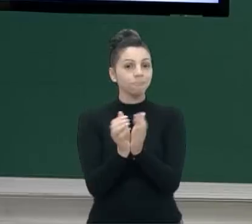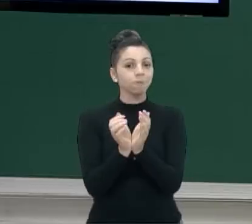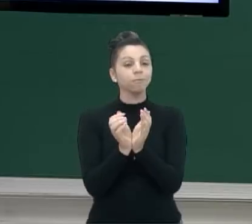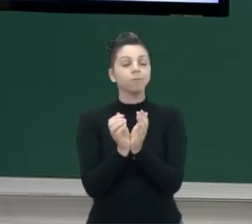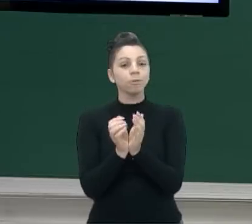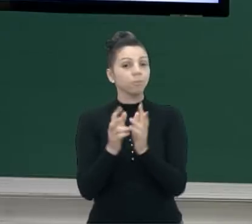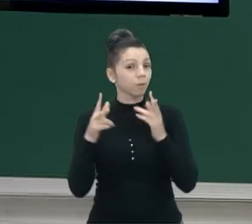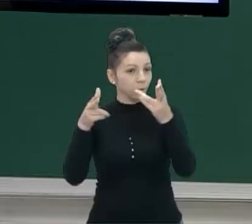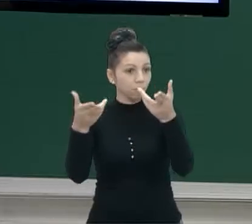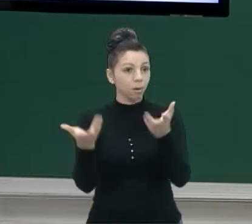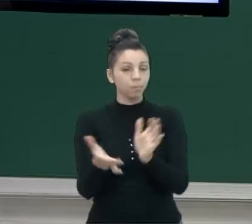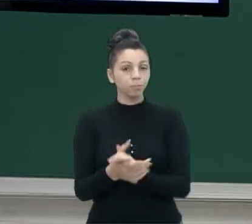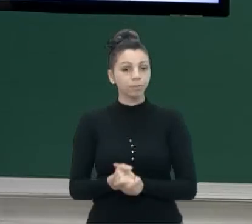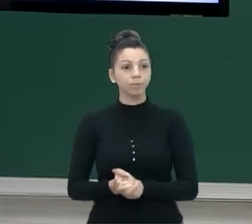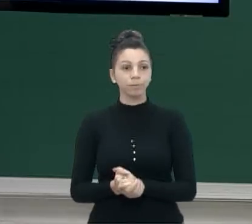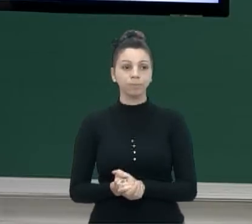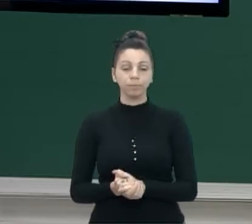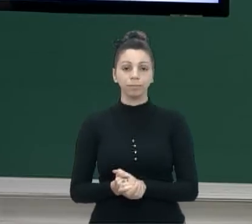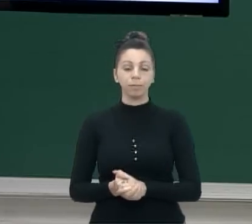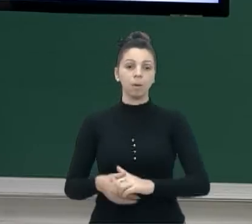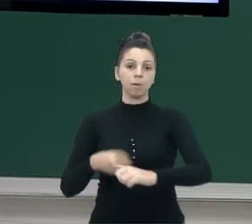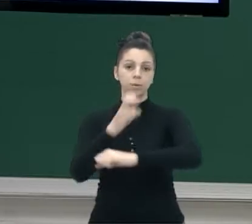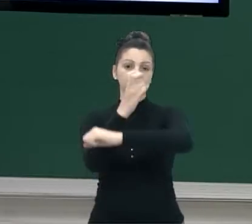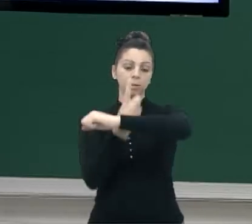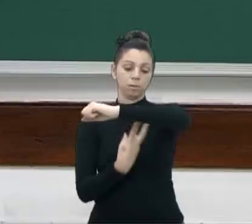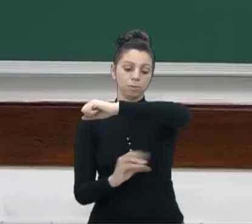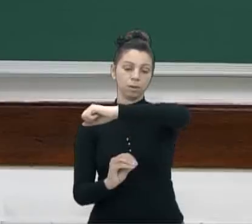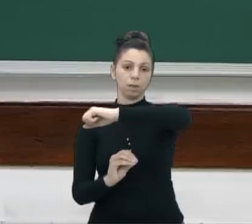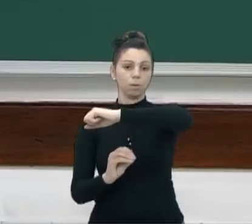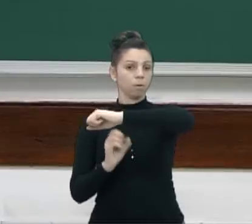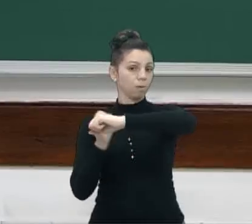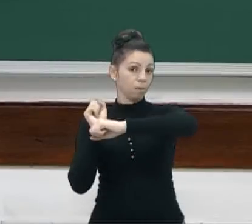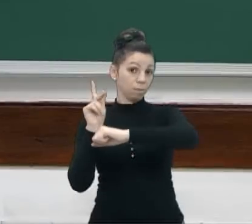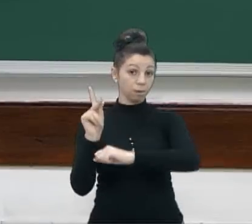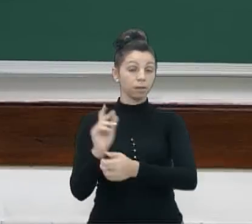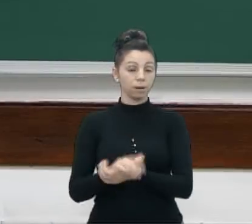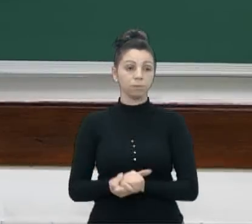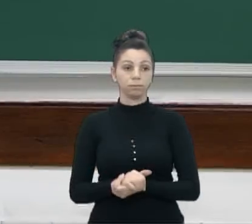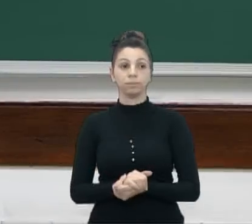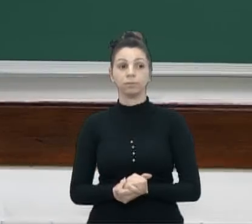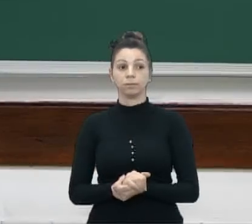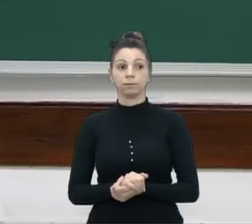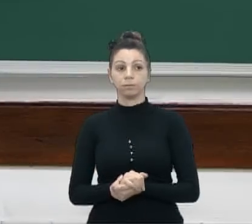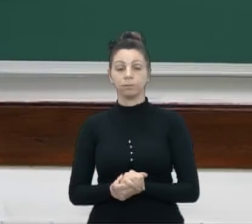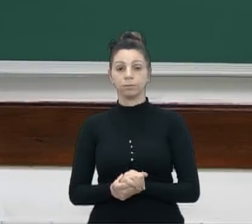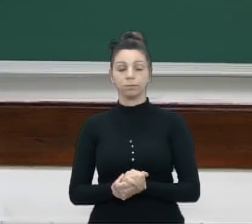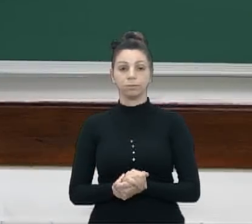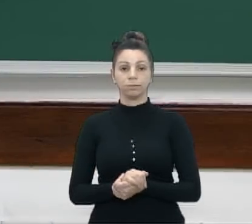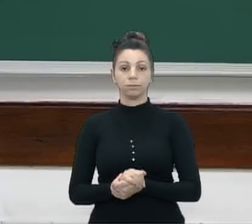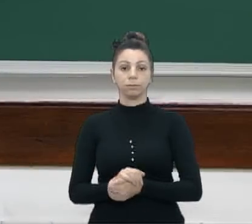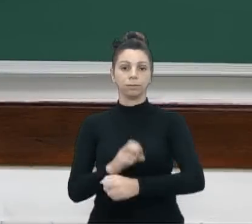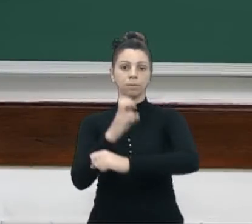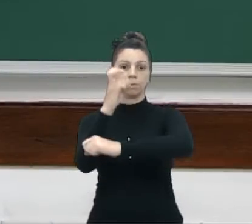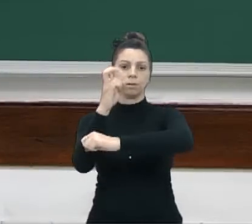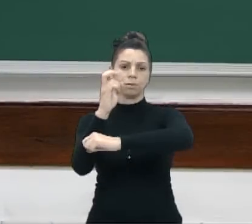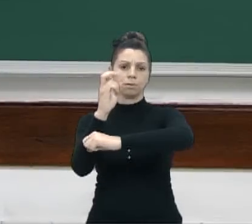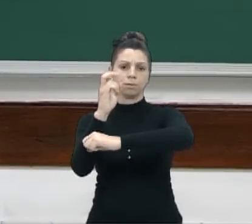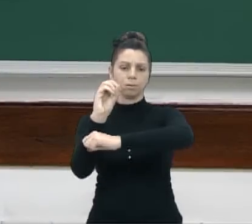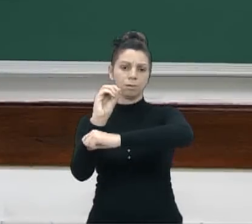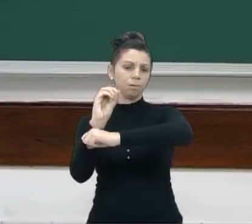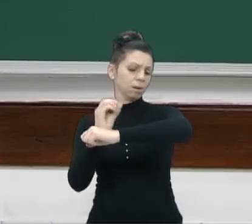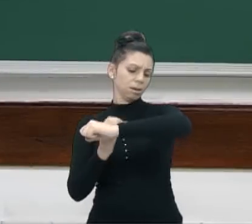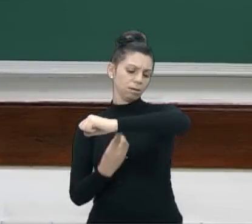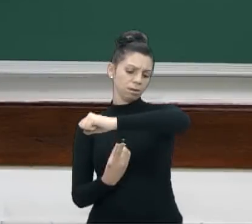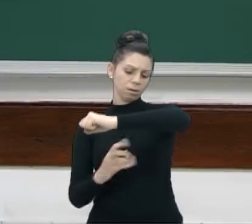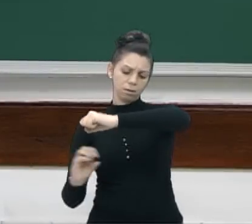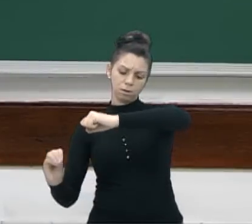lá. 5 décimos, beleza? A gente já anotou isso. 50 centésimos. Opa,